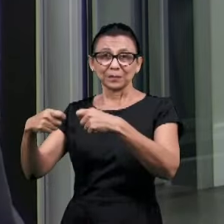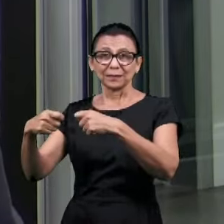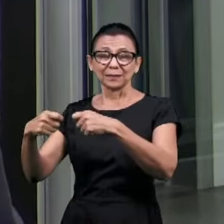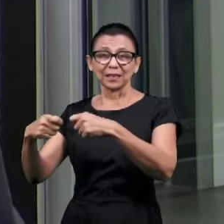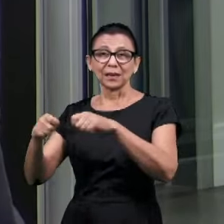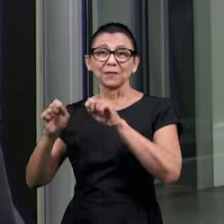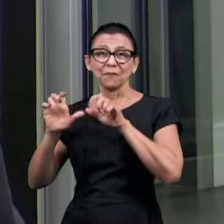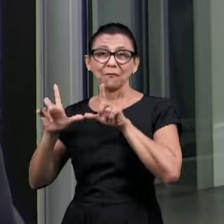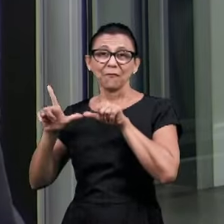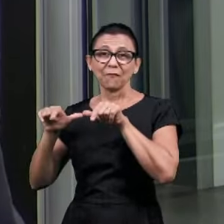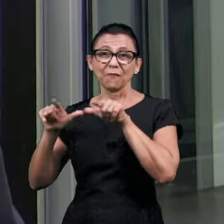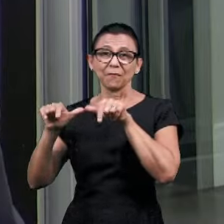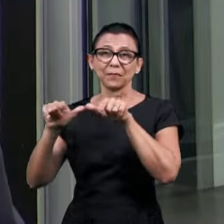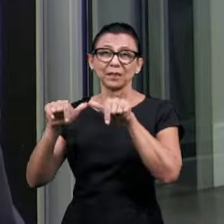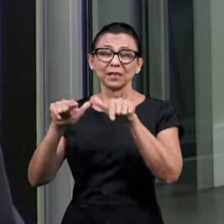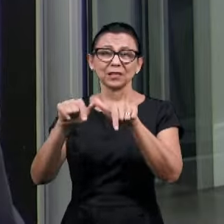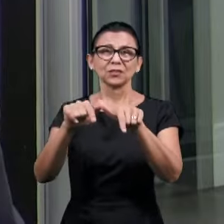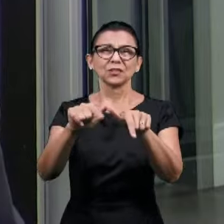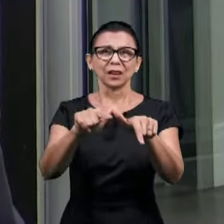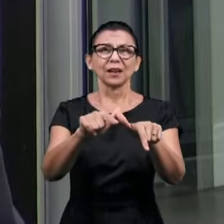assim,